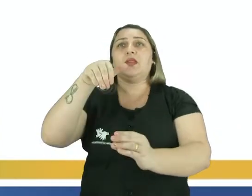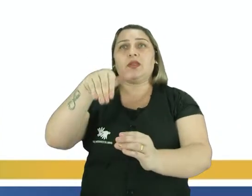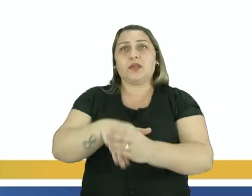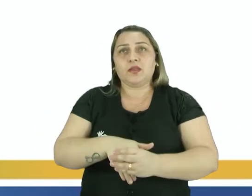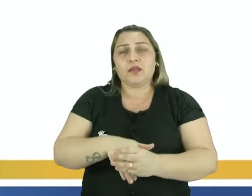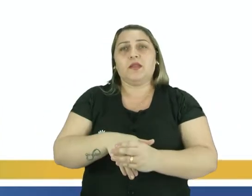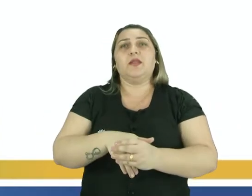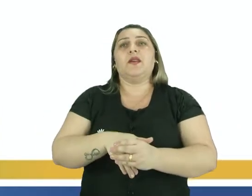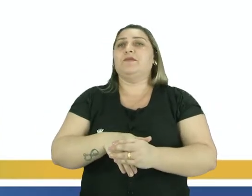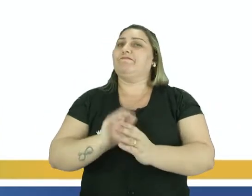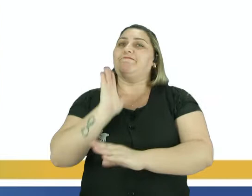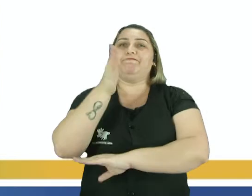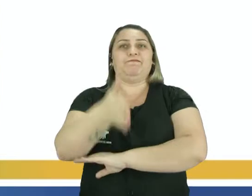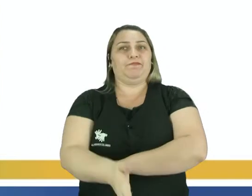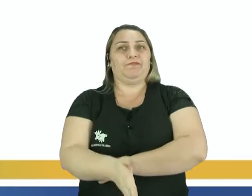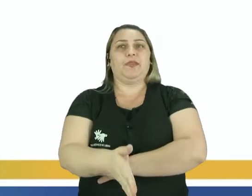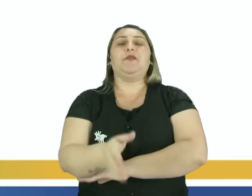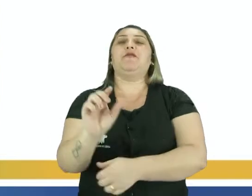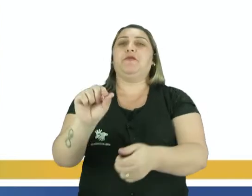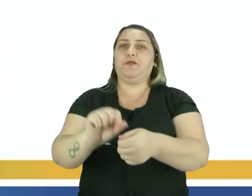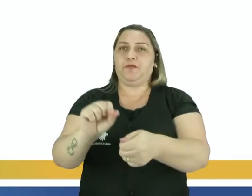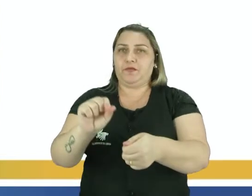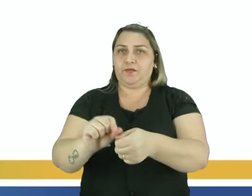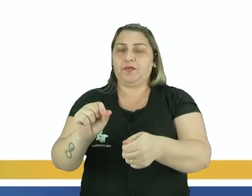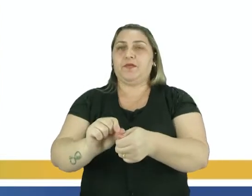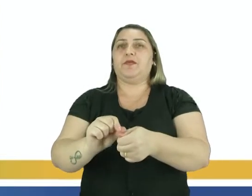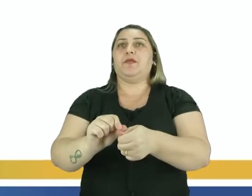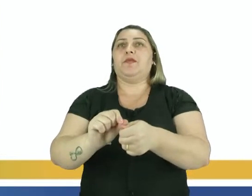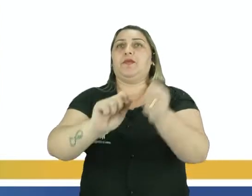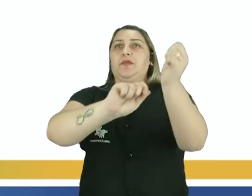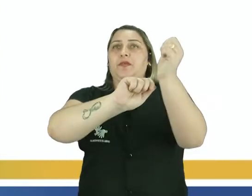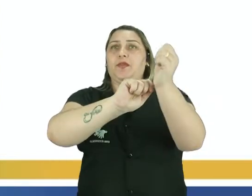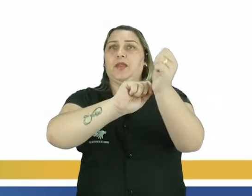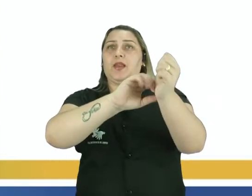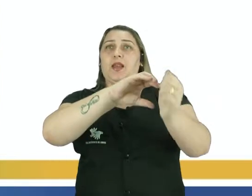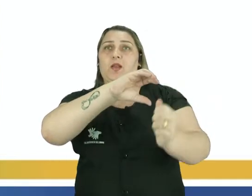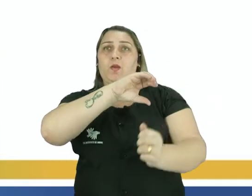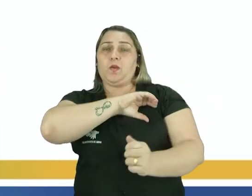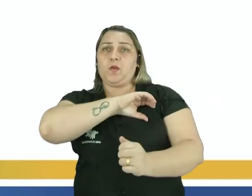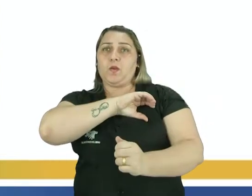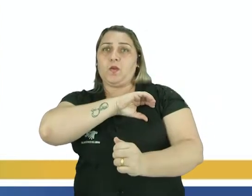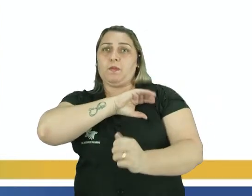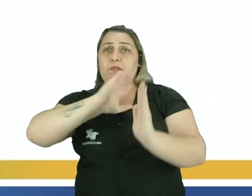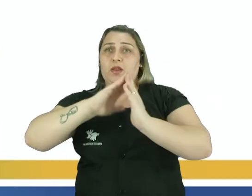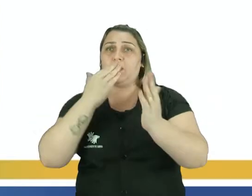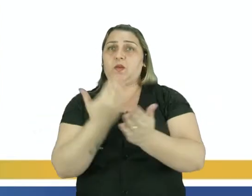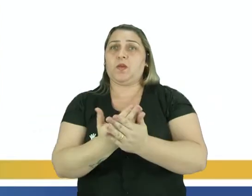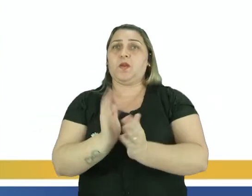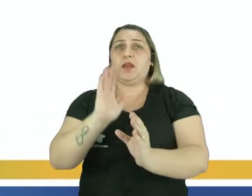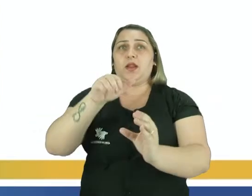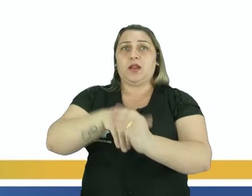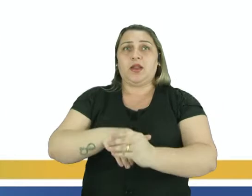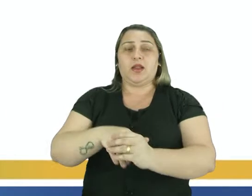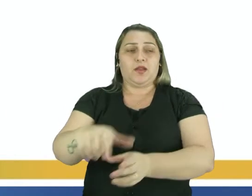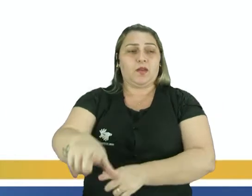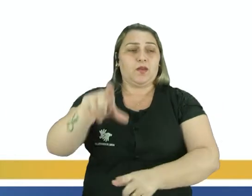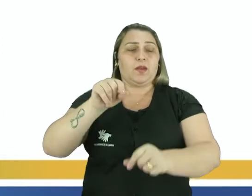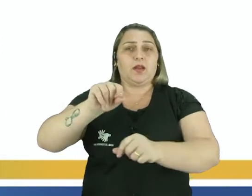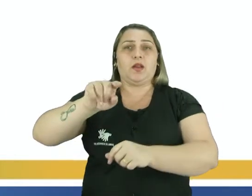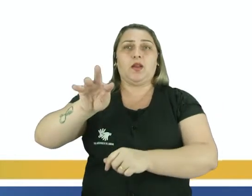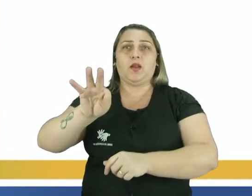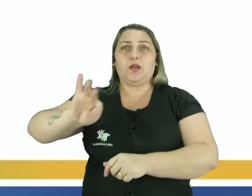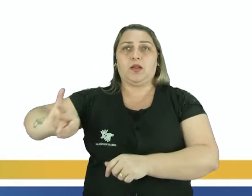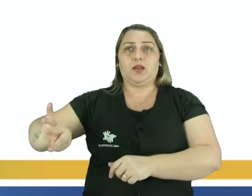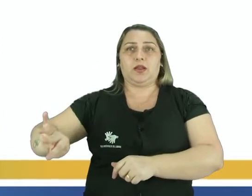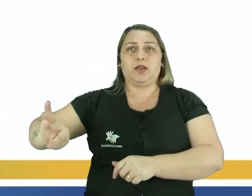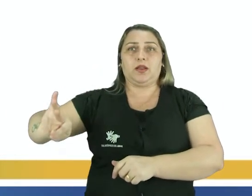não foram diretas e sim realizadas pelo Colégio Eleitoral, que escolheu Tancredo Neves como novo presidente